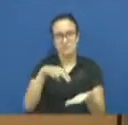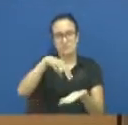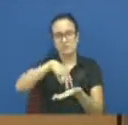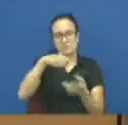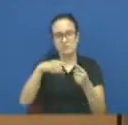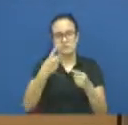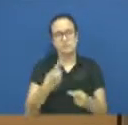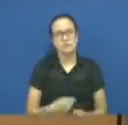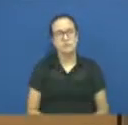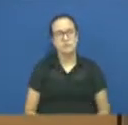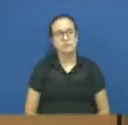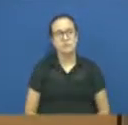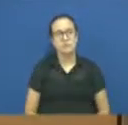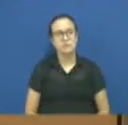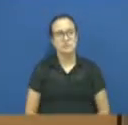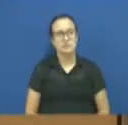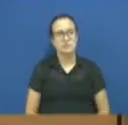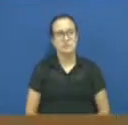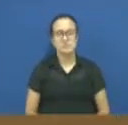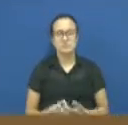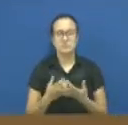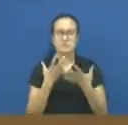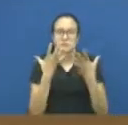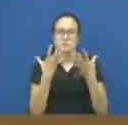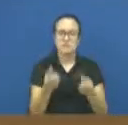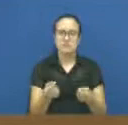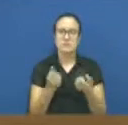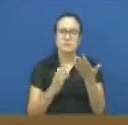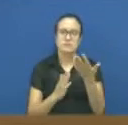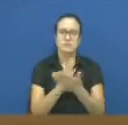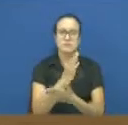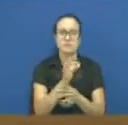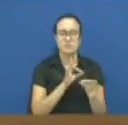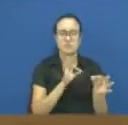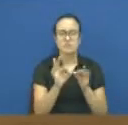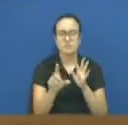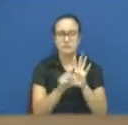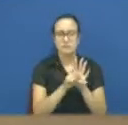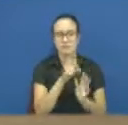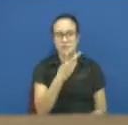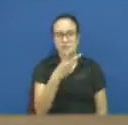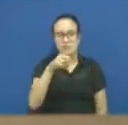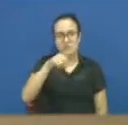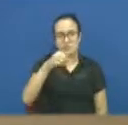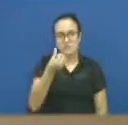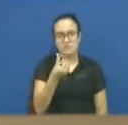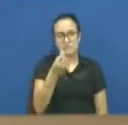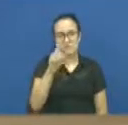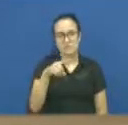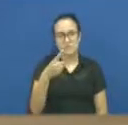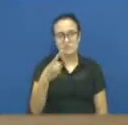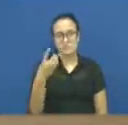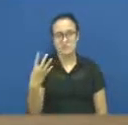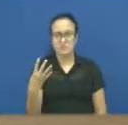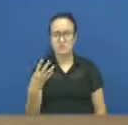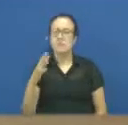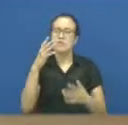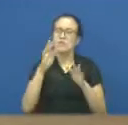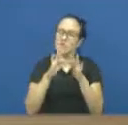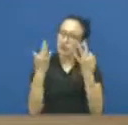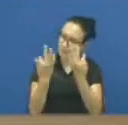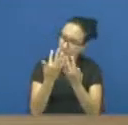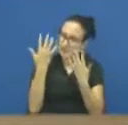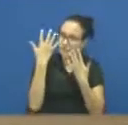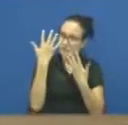pé rejeitam. Está, portanto, aprovado o projeto de lei 296. Parabéns a todos os familiares.